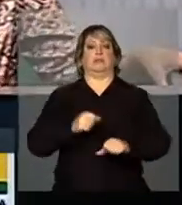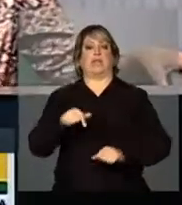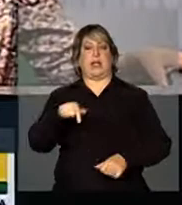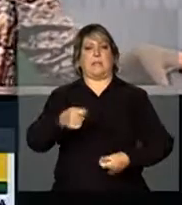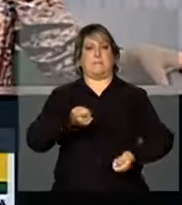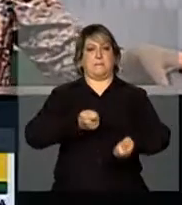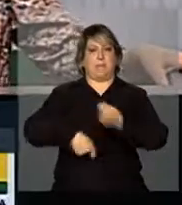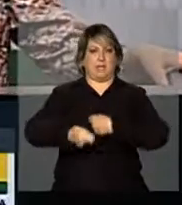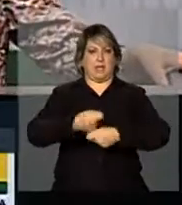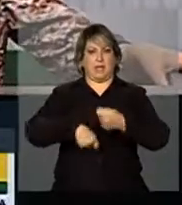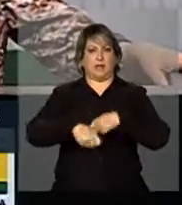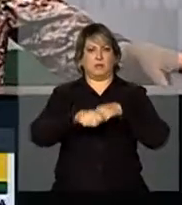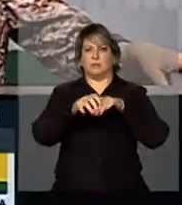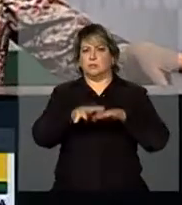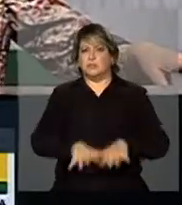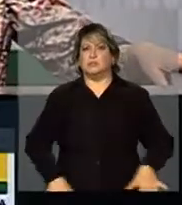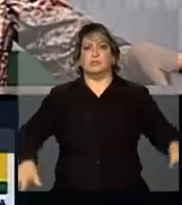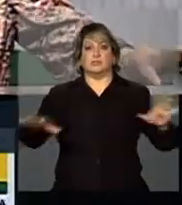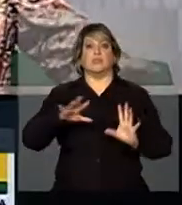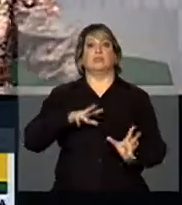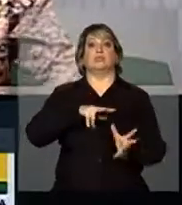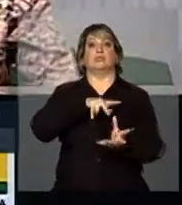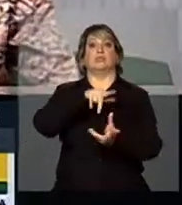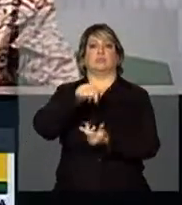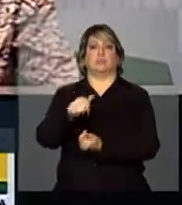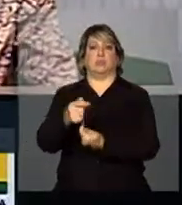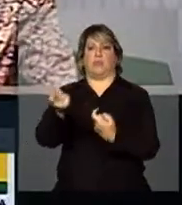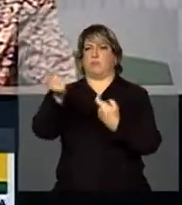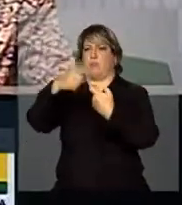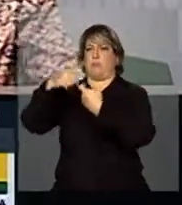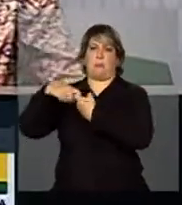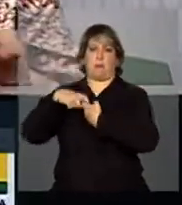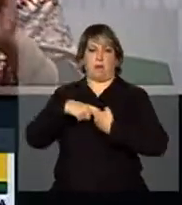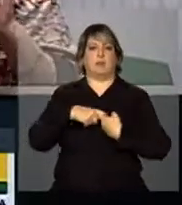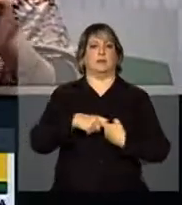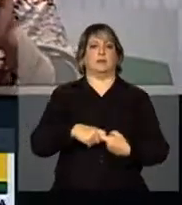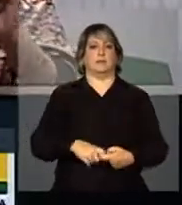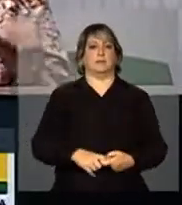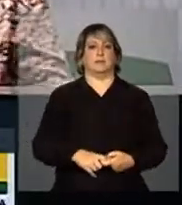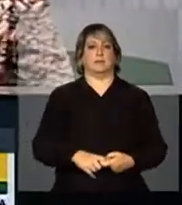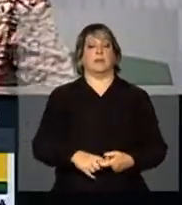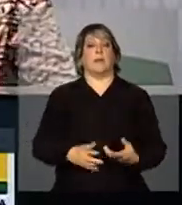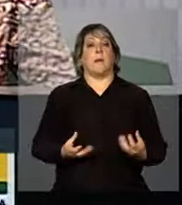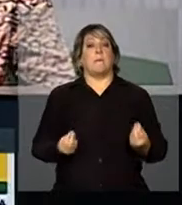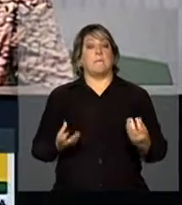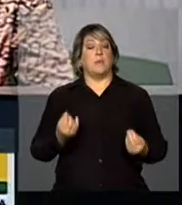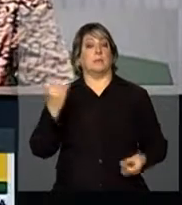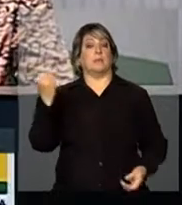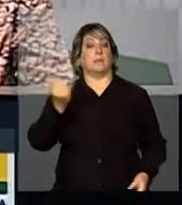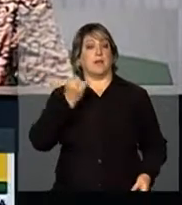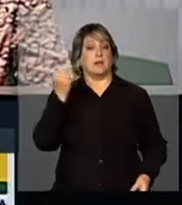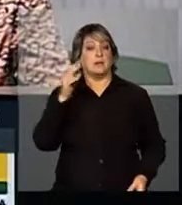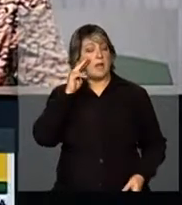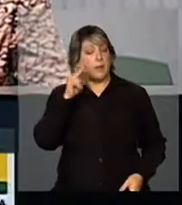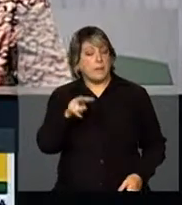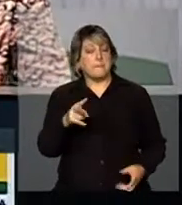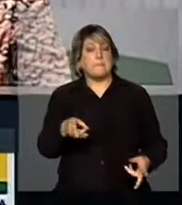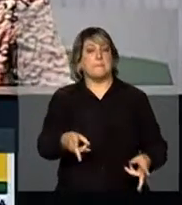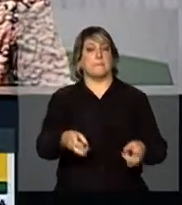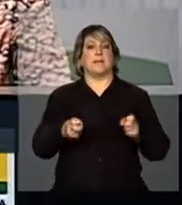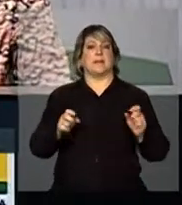mercado numa plataforma para o mundo é muito mas muito importante perceber